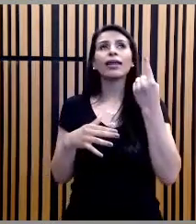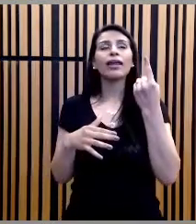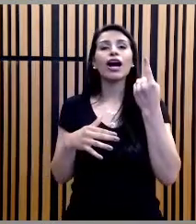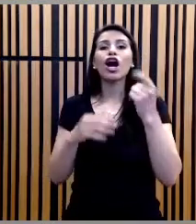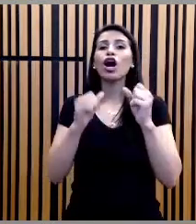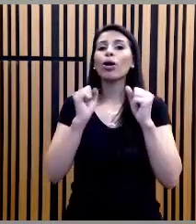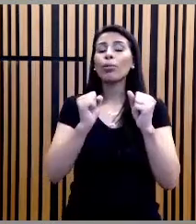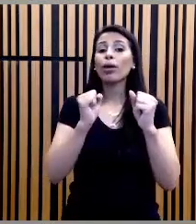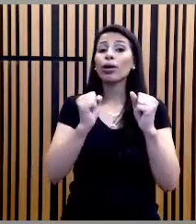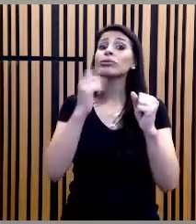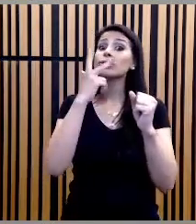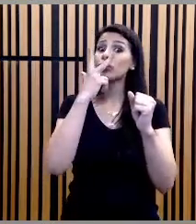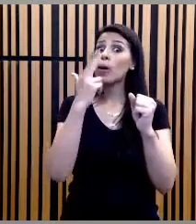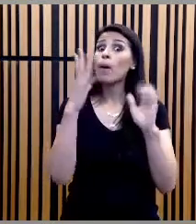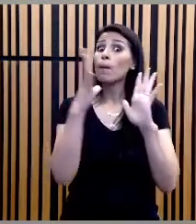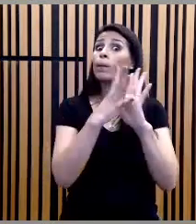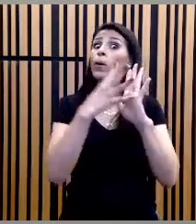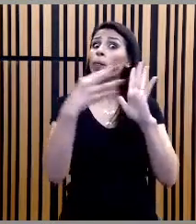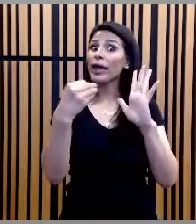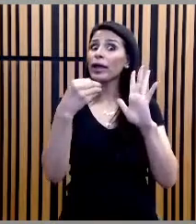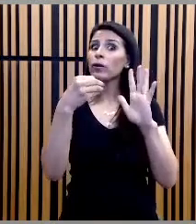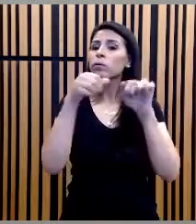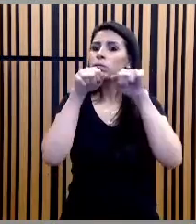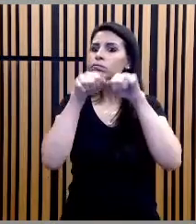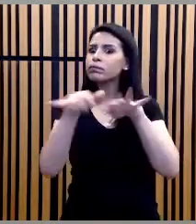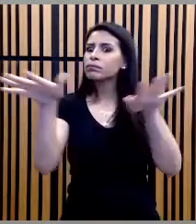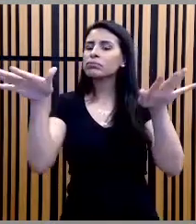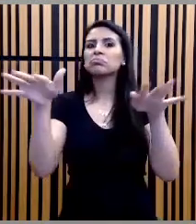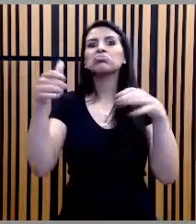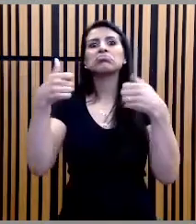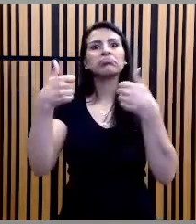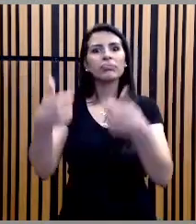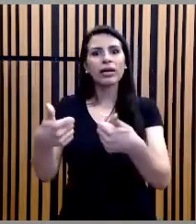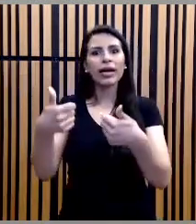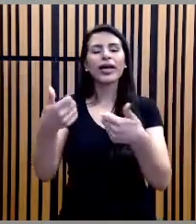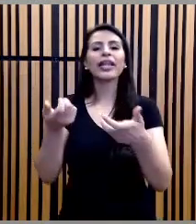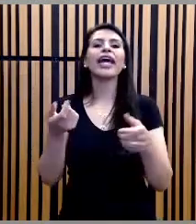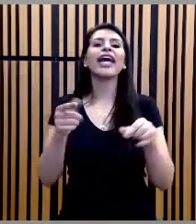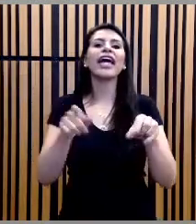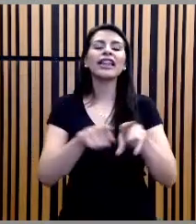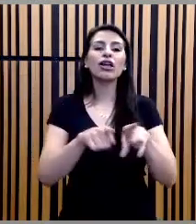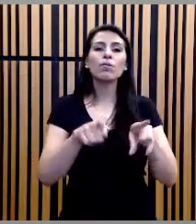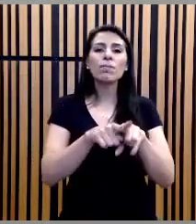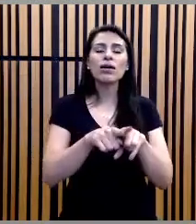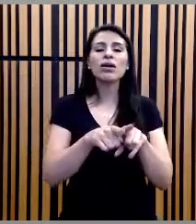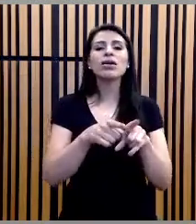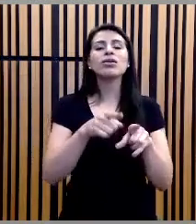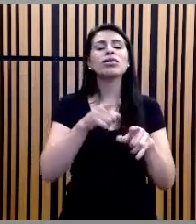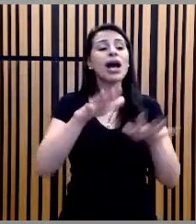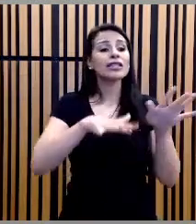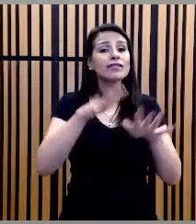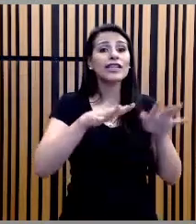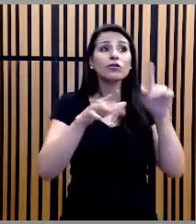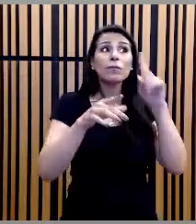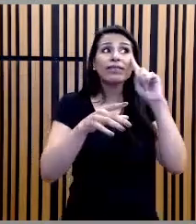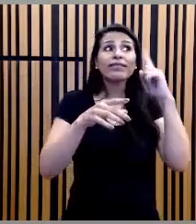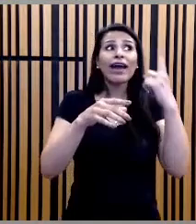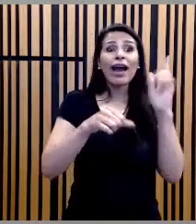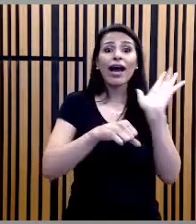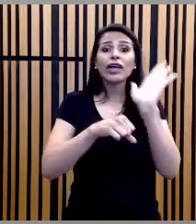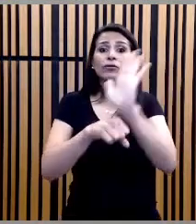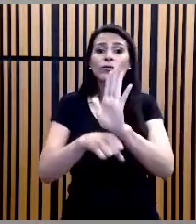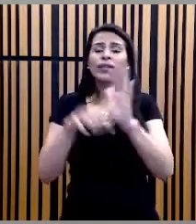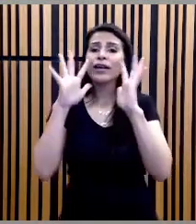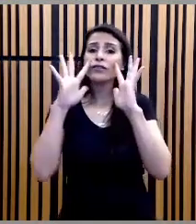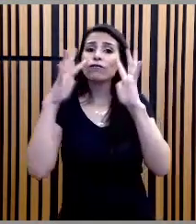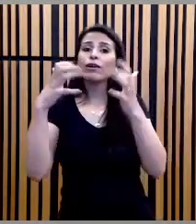um modelo aí que pode dar muito certo, que resolve uma dor pessoal de muitas pessoas.